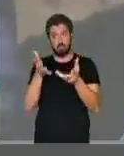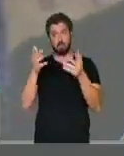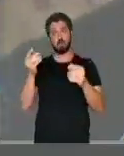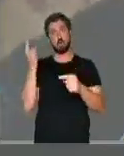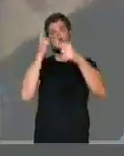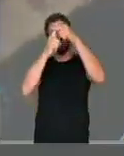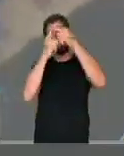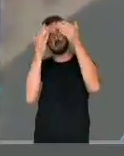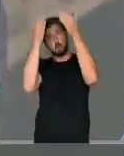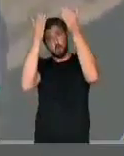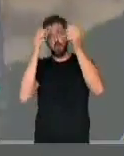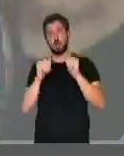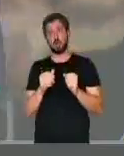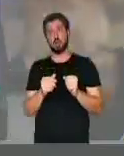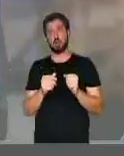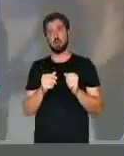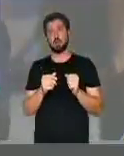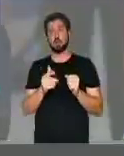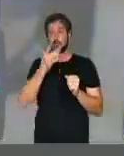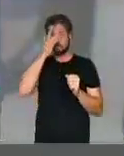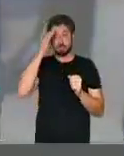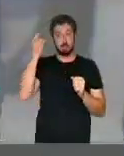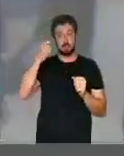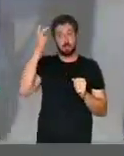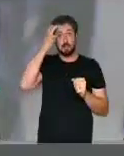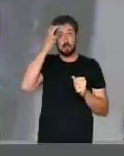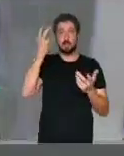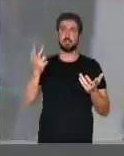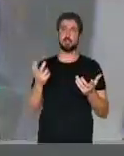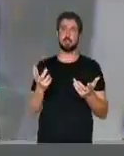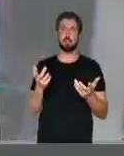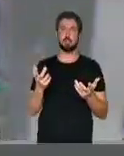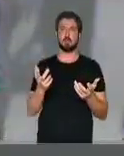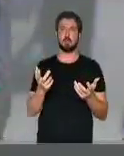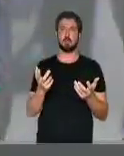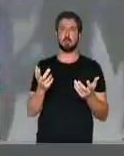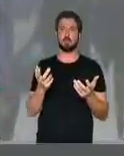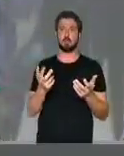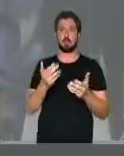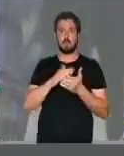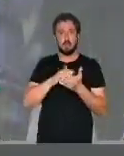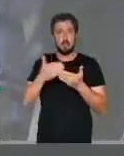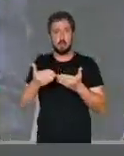ao colocar o crucifixo ali. Obrigado, as pessoas deputado. Precisam ser mais inteligentes, é um